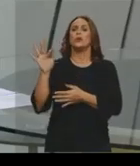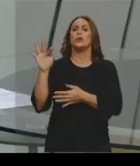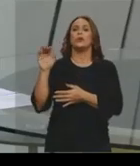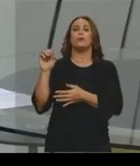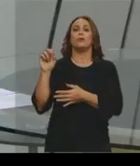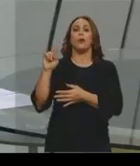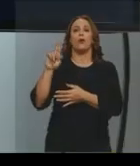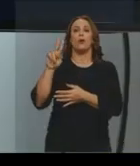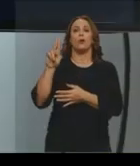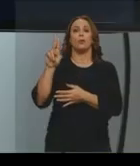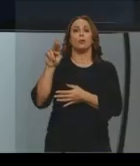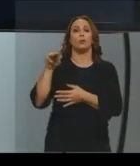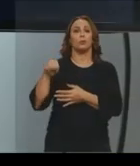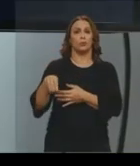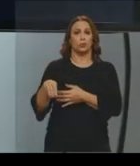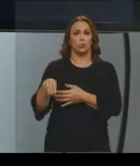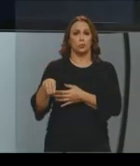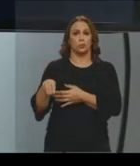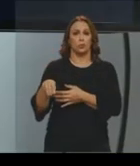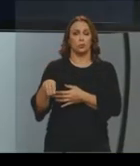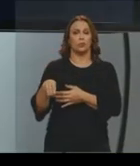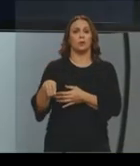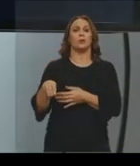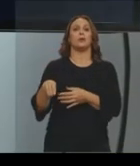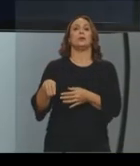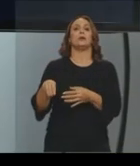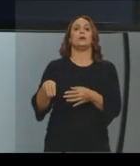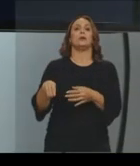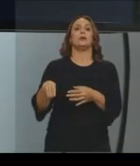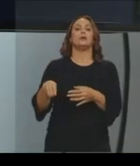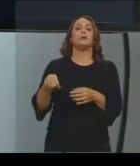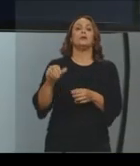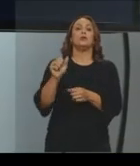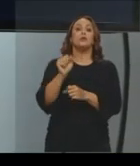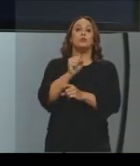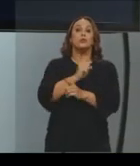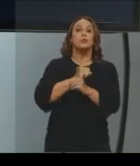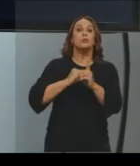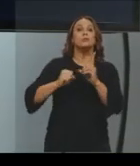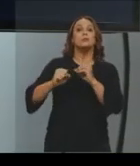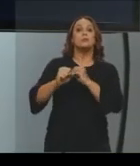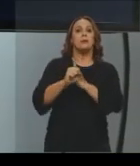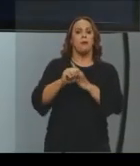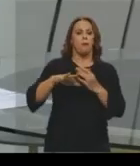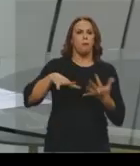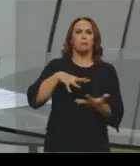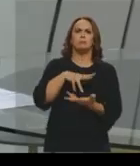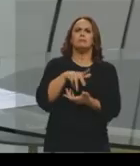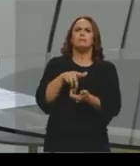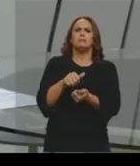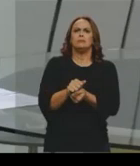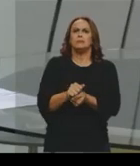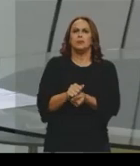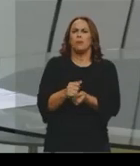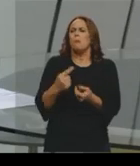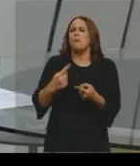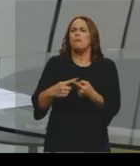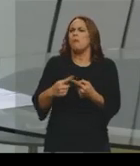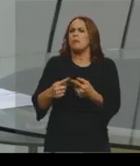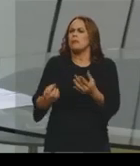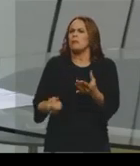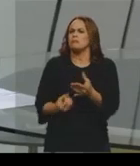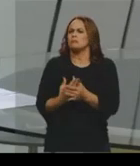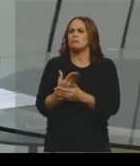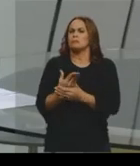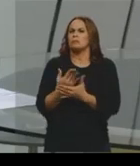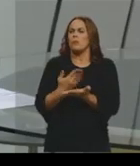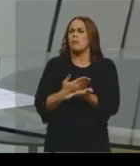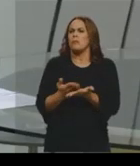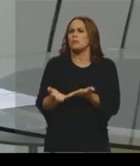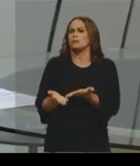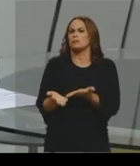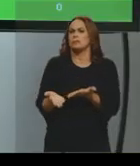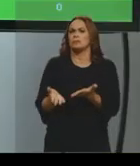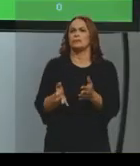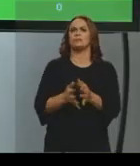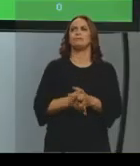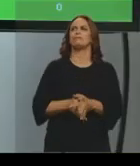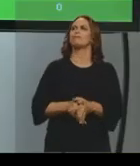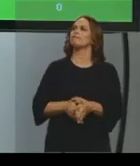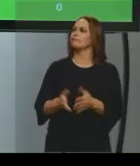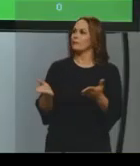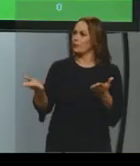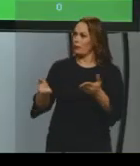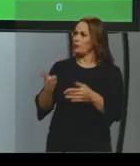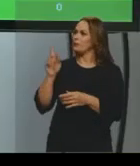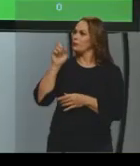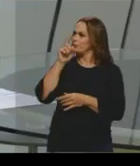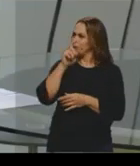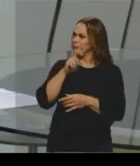Fórum Social. Não entendi por que foi criado o Fórum Social Mundial. Sim, aí a gente Hoje analisa... está difícil, né, gente?